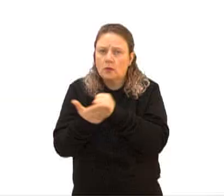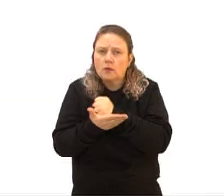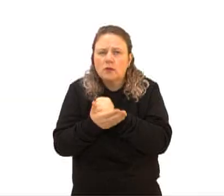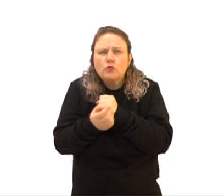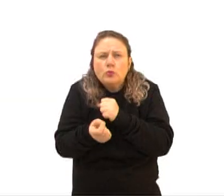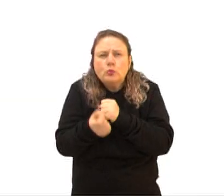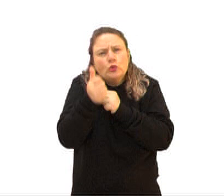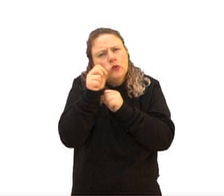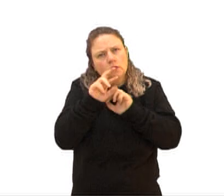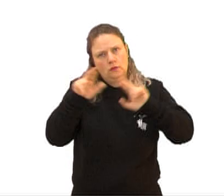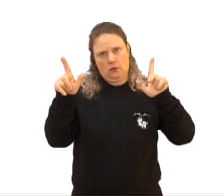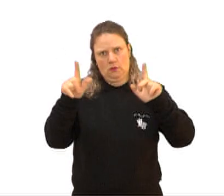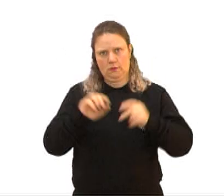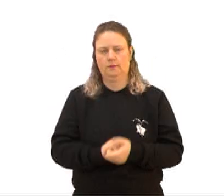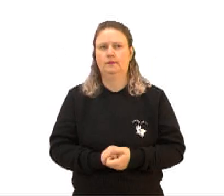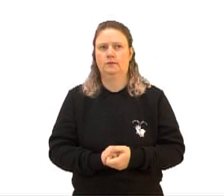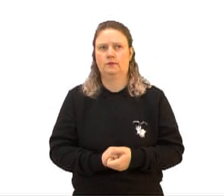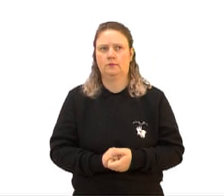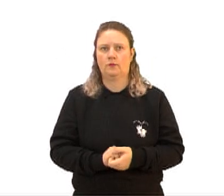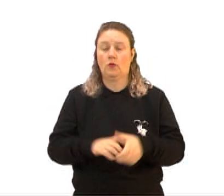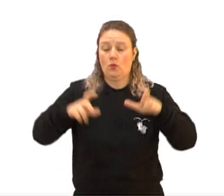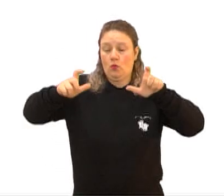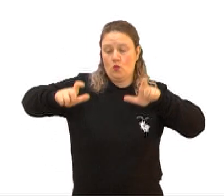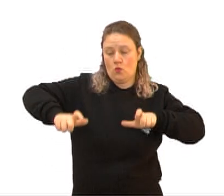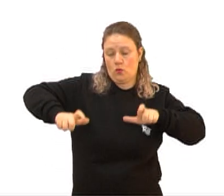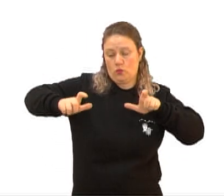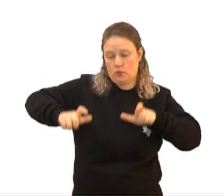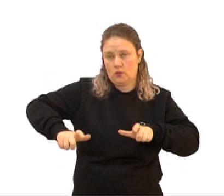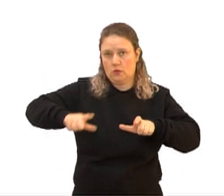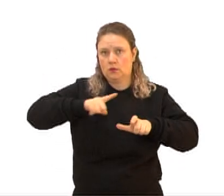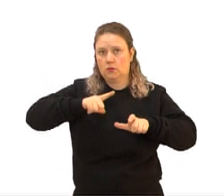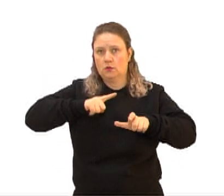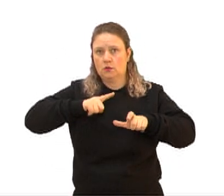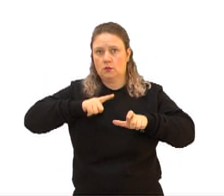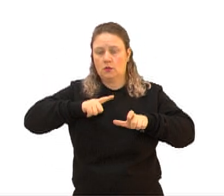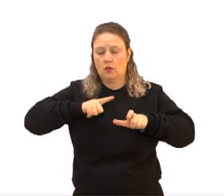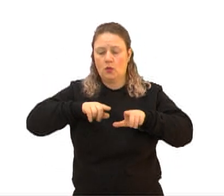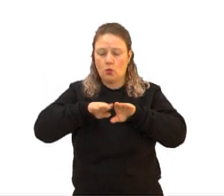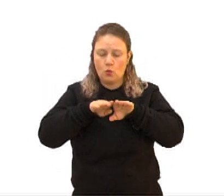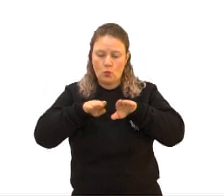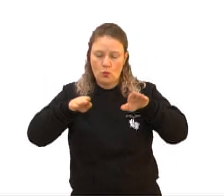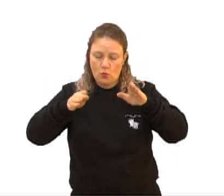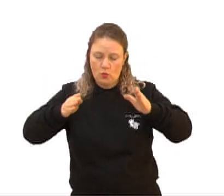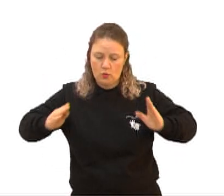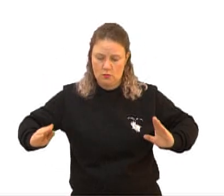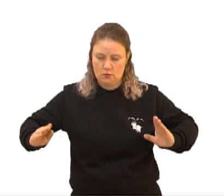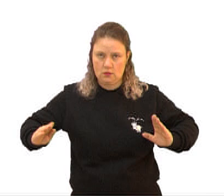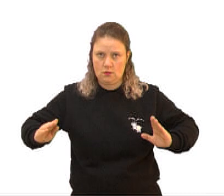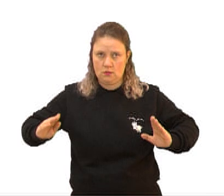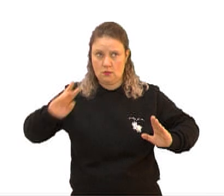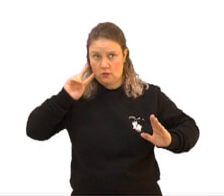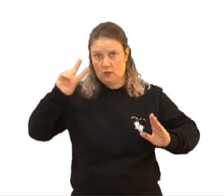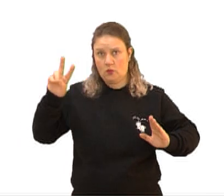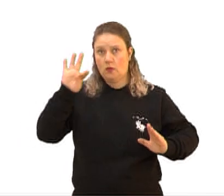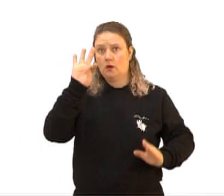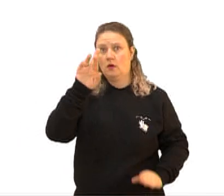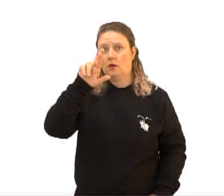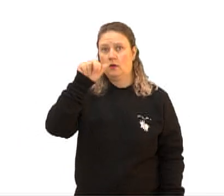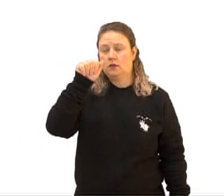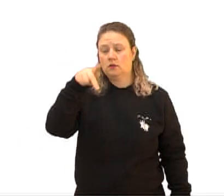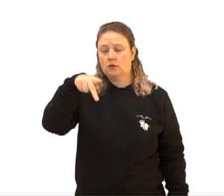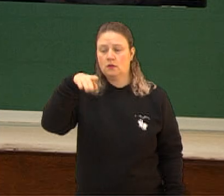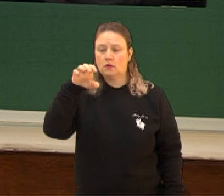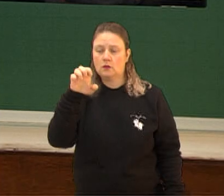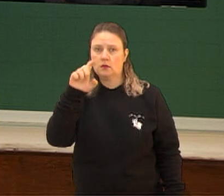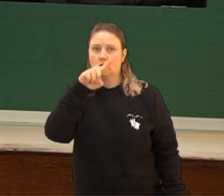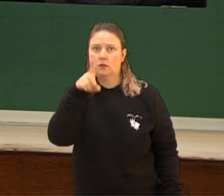então. Um galpão tem o formato de um prisma que tem como base um trapézio. Ó, figura 1, trapézio. Como mostra